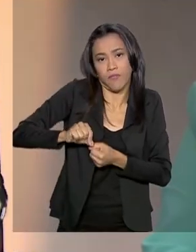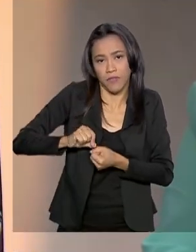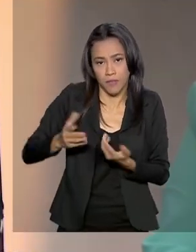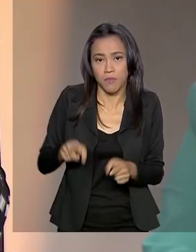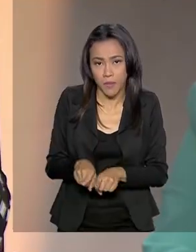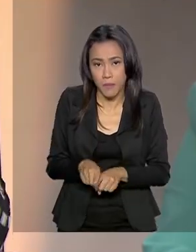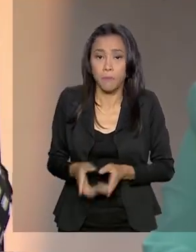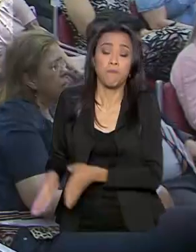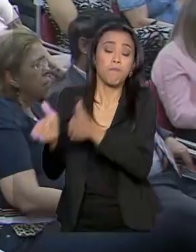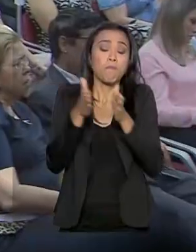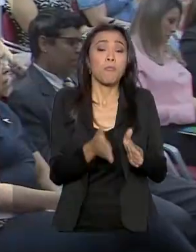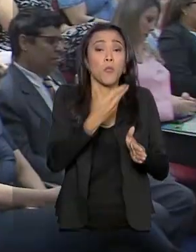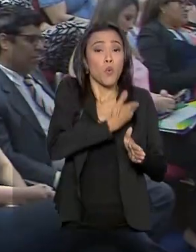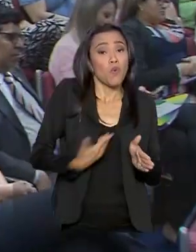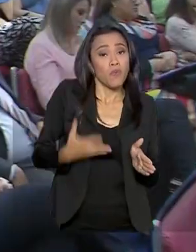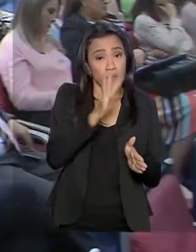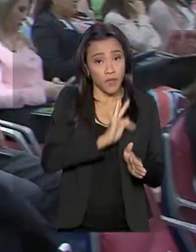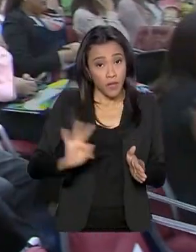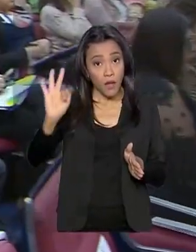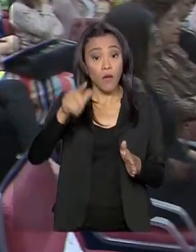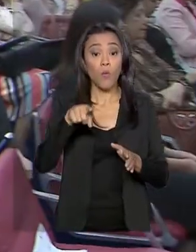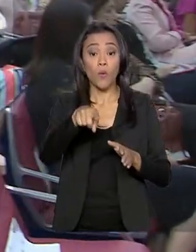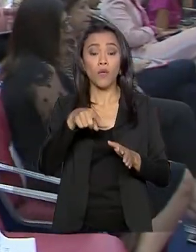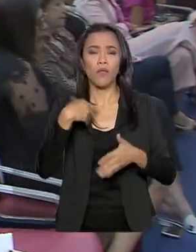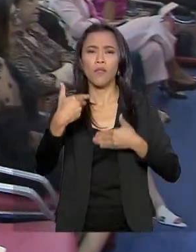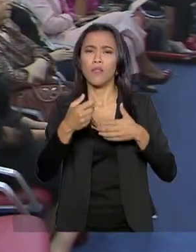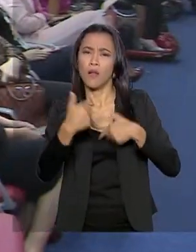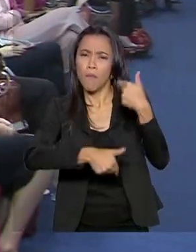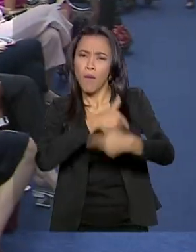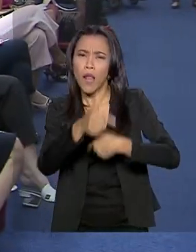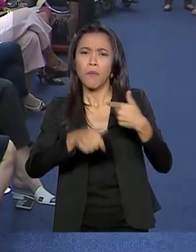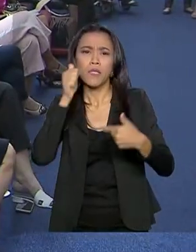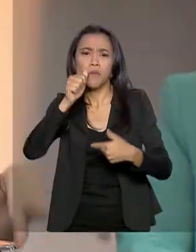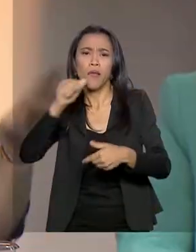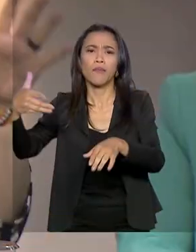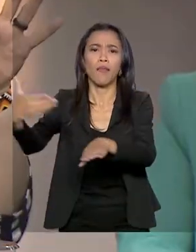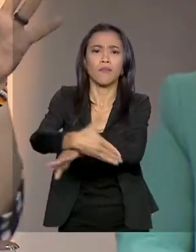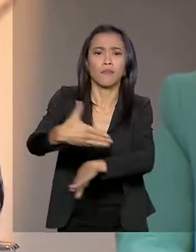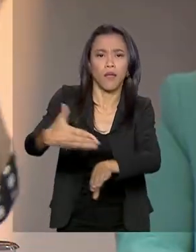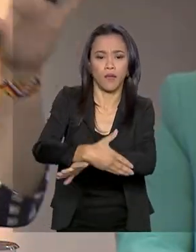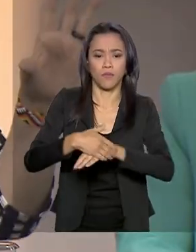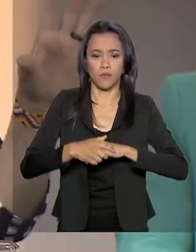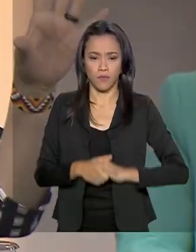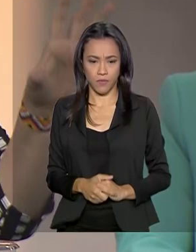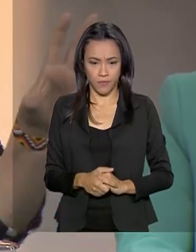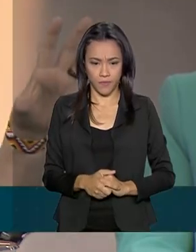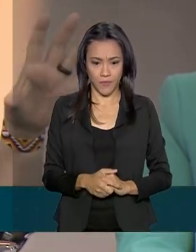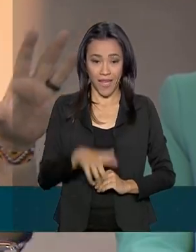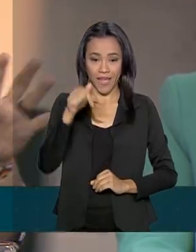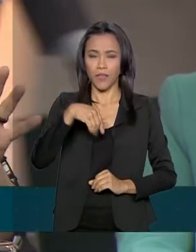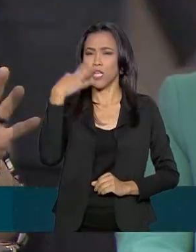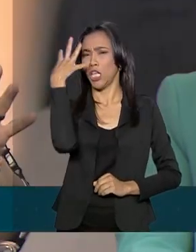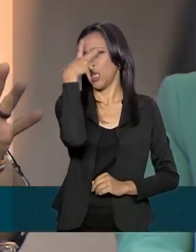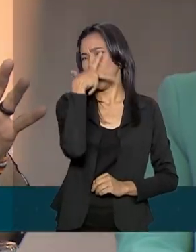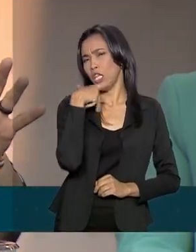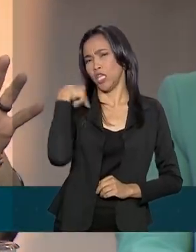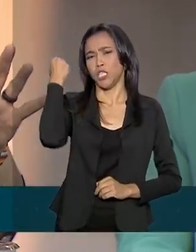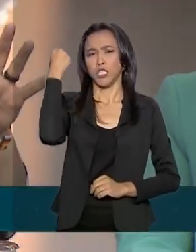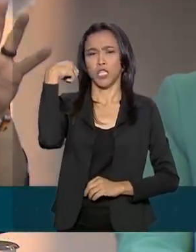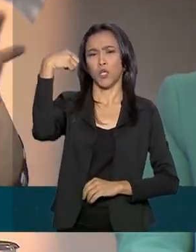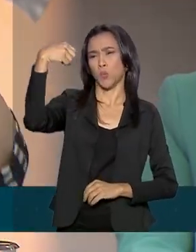federal que trabalha para que as mulheres tenham acesso aos exames e ao tratamento que a gente não sei com essa campanha linda